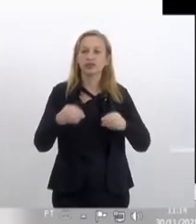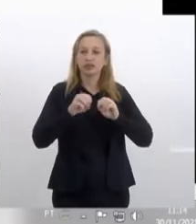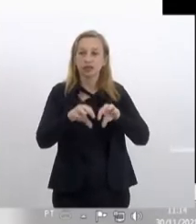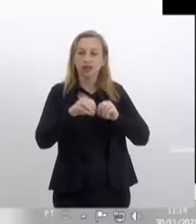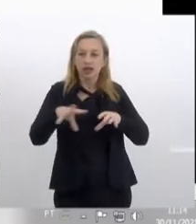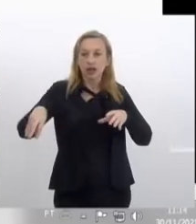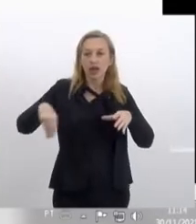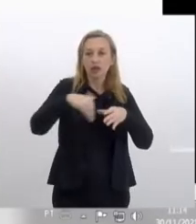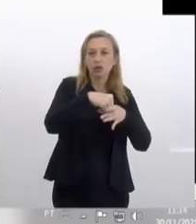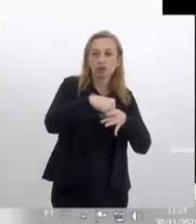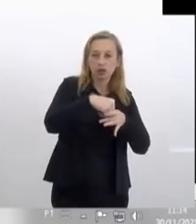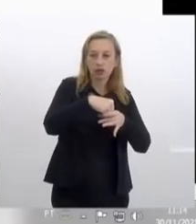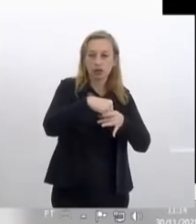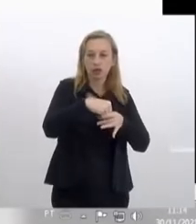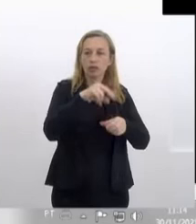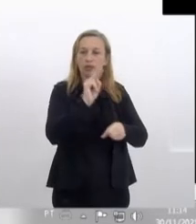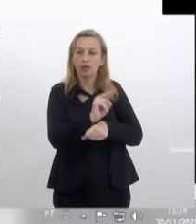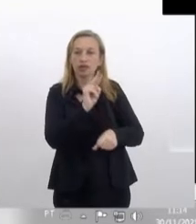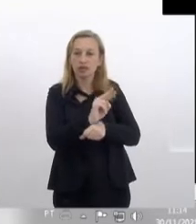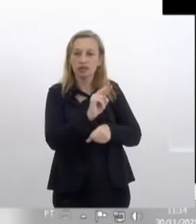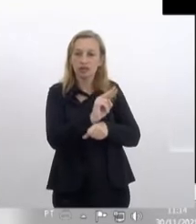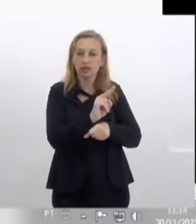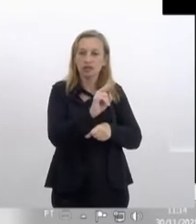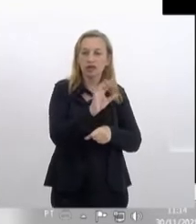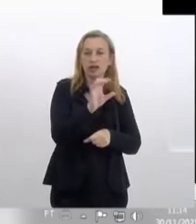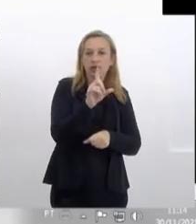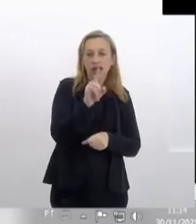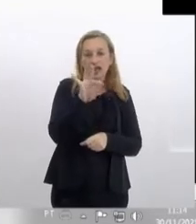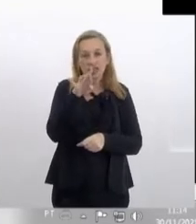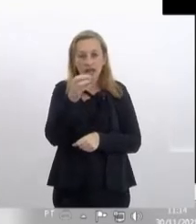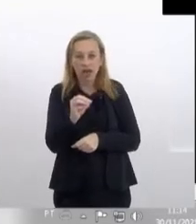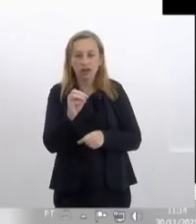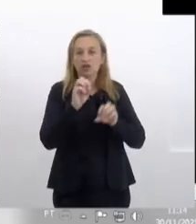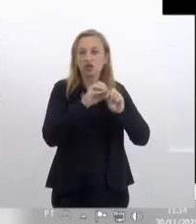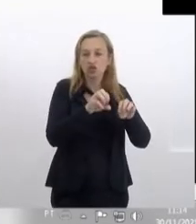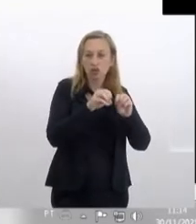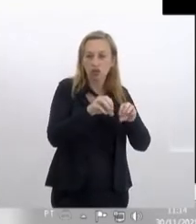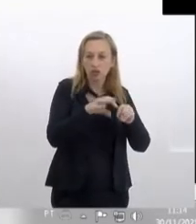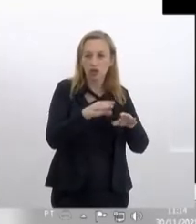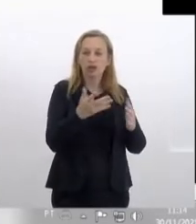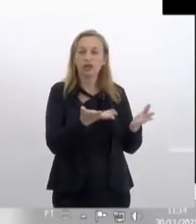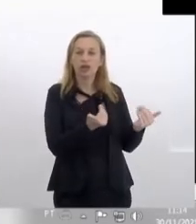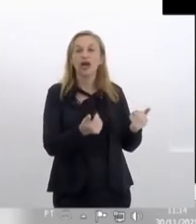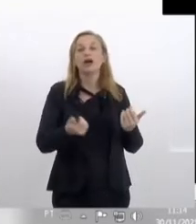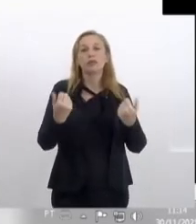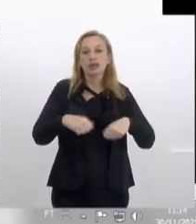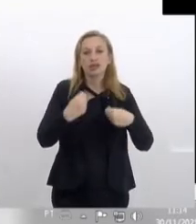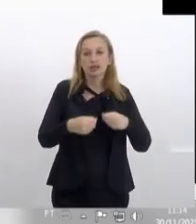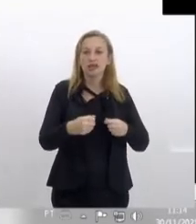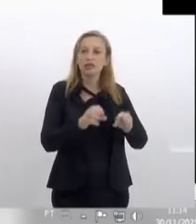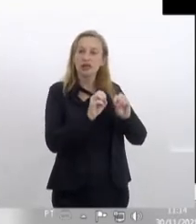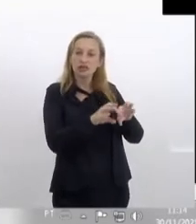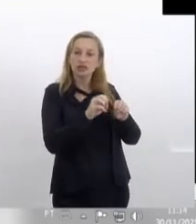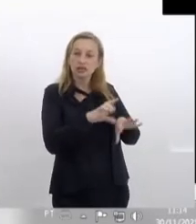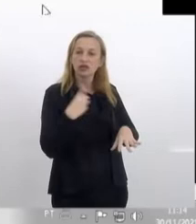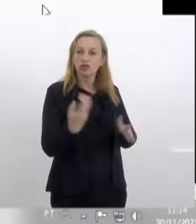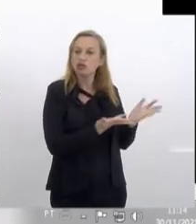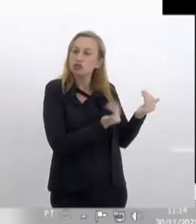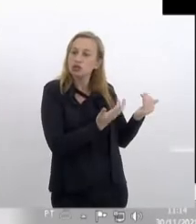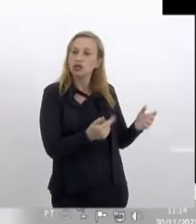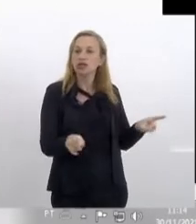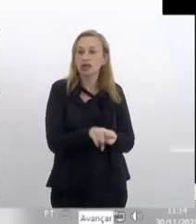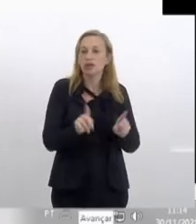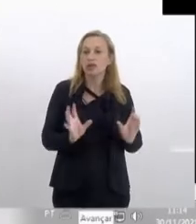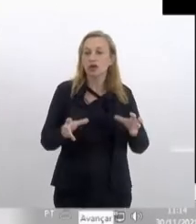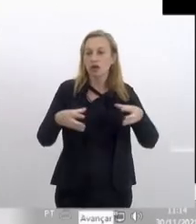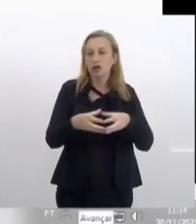a prevenção no calendário escolar. Nós precisamos levar a prevenção para os nossos jovens. E a rede de assistência ao